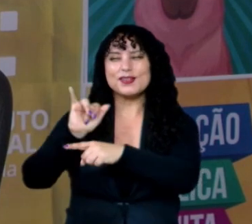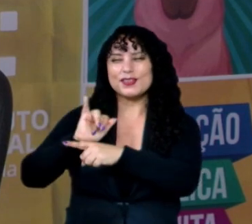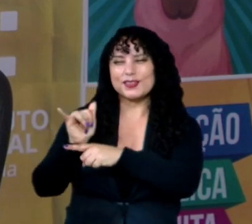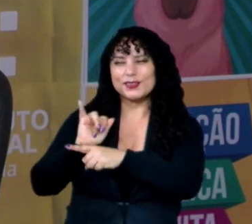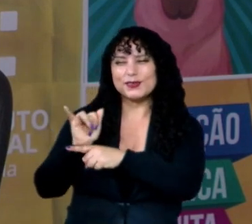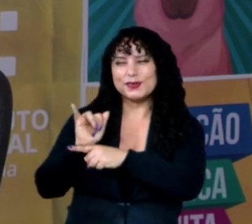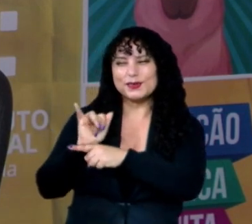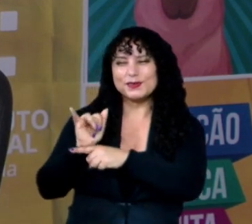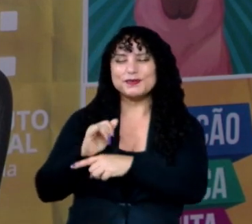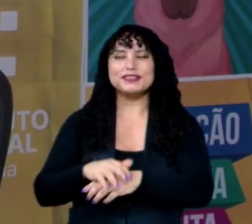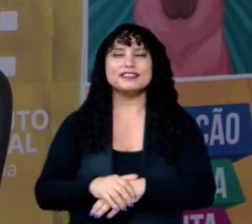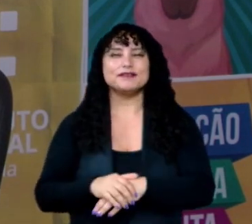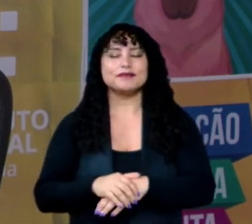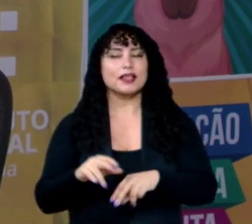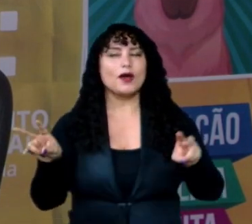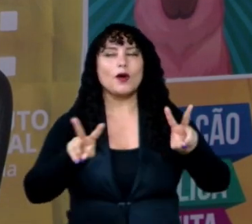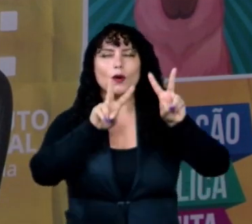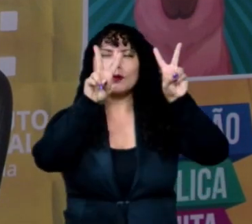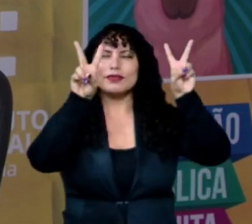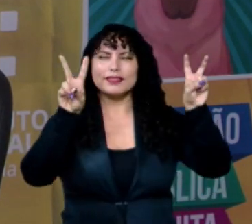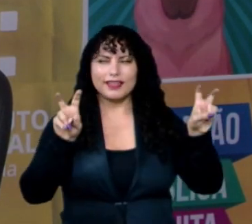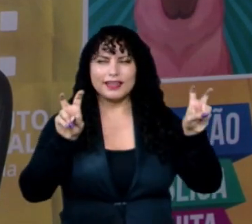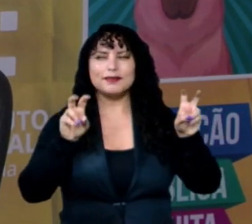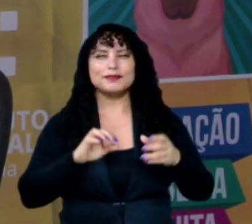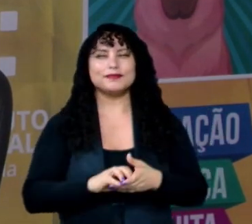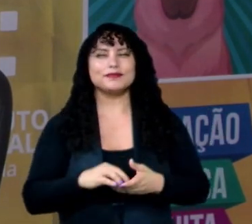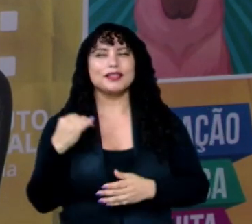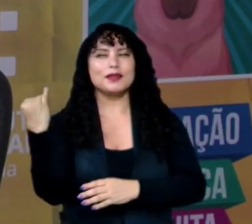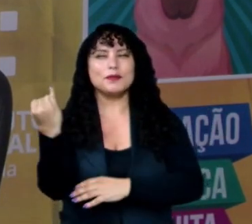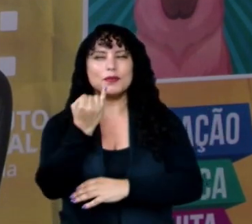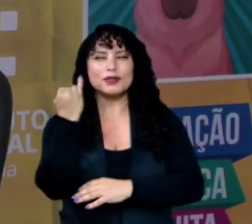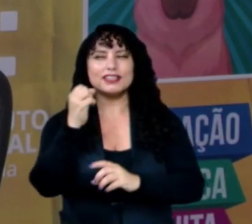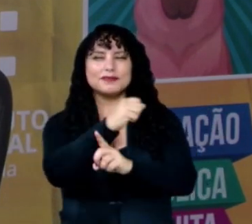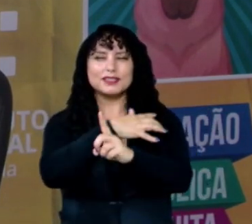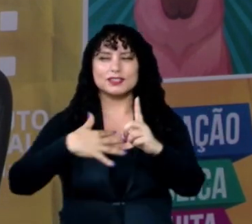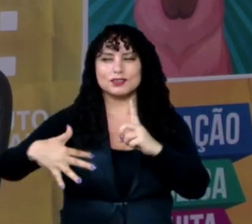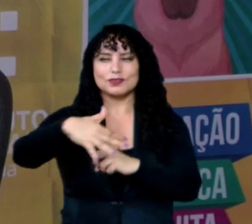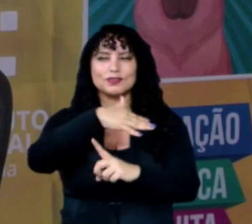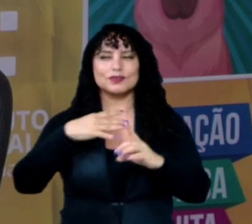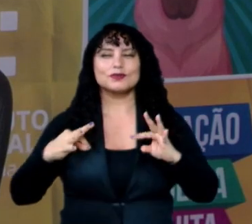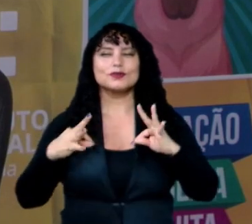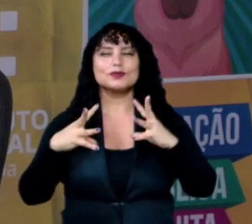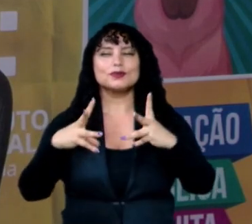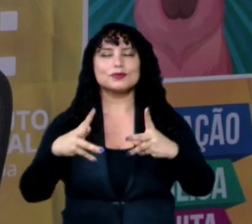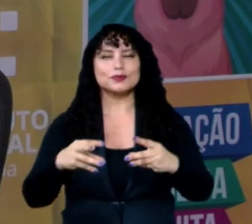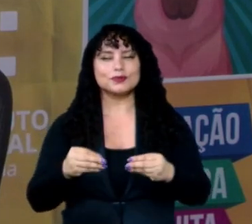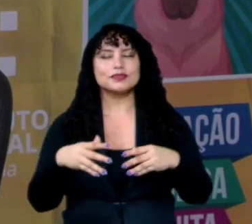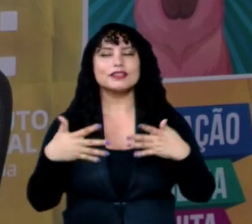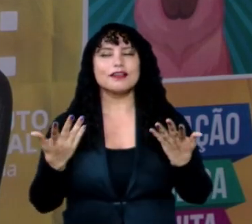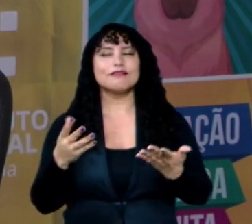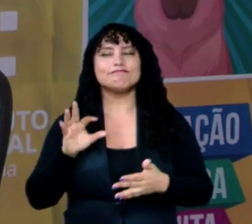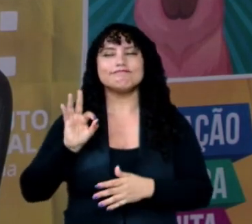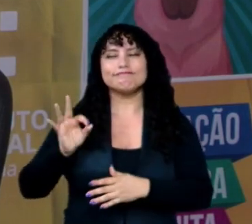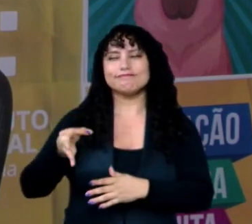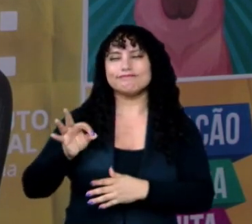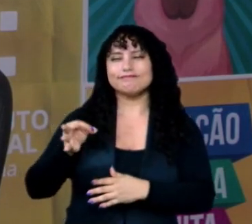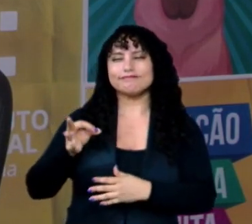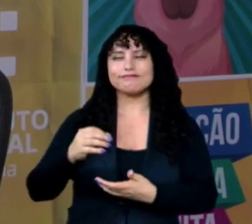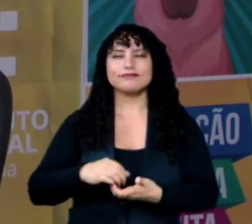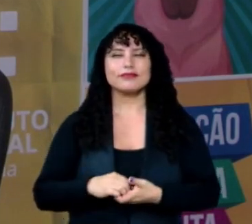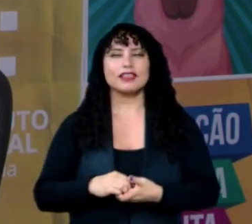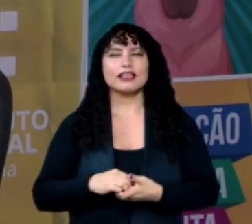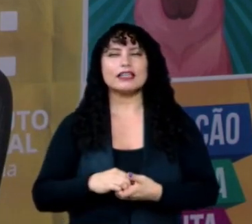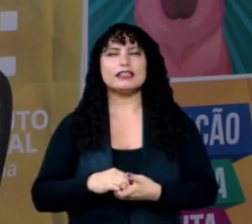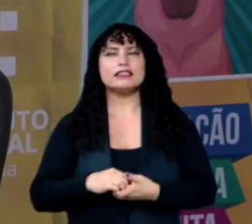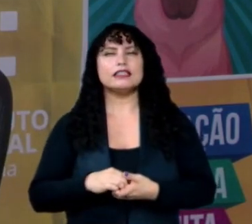YouTube, porque é um tema importante para a sociedade como um todo. Então, de fato, a gente